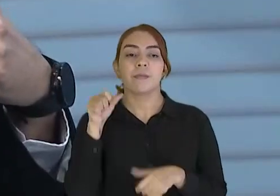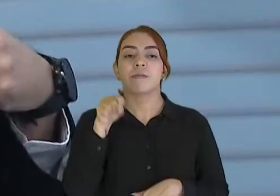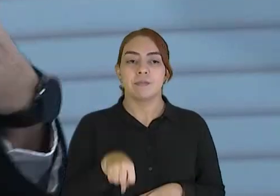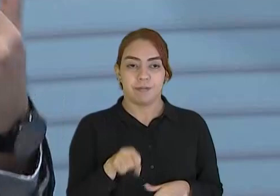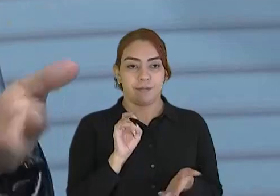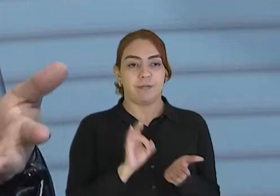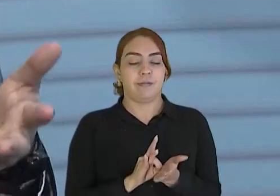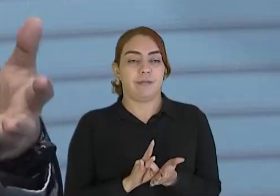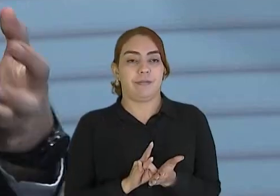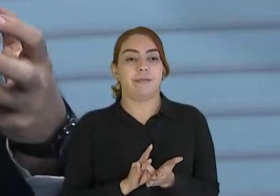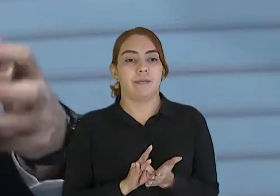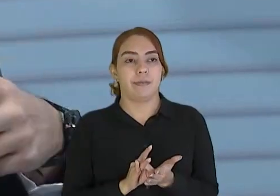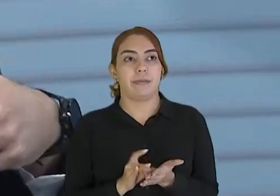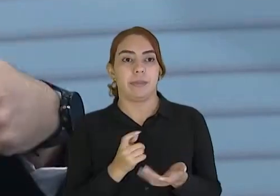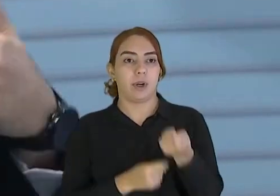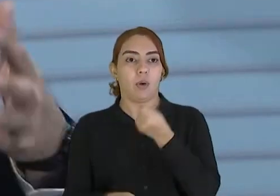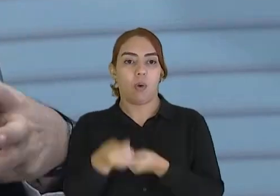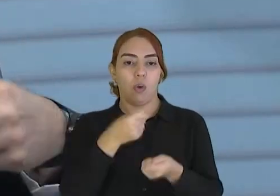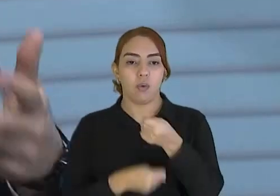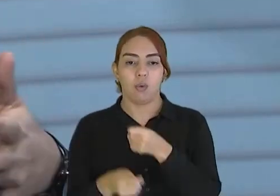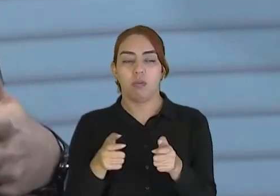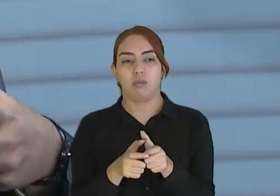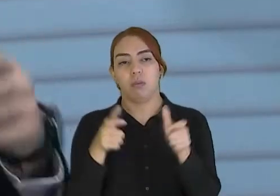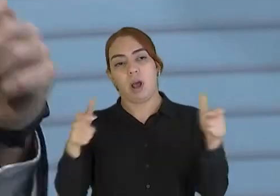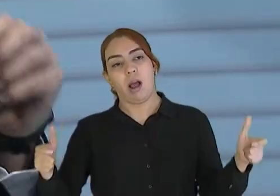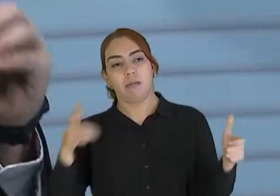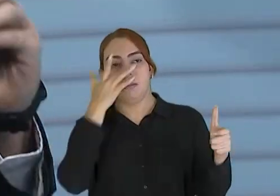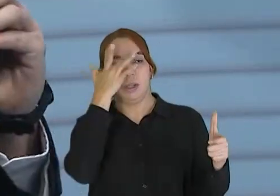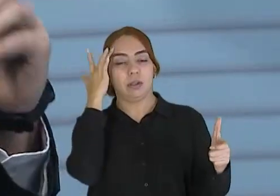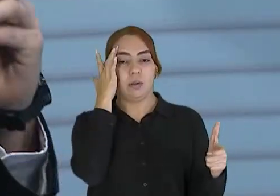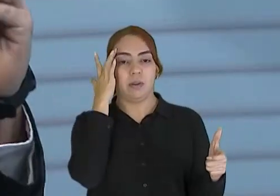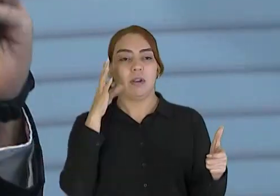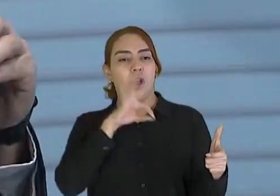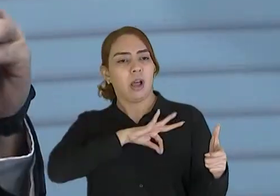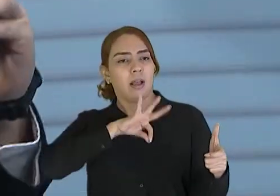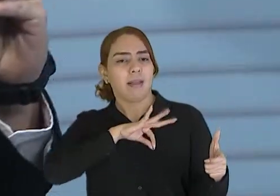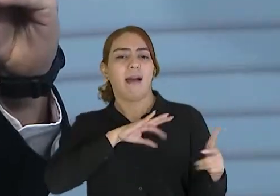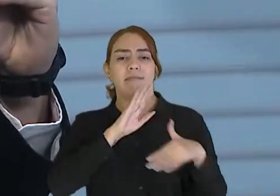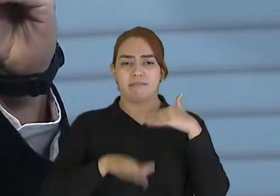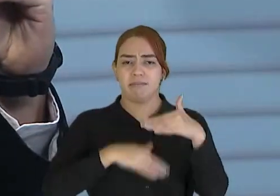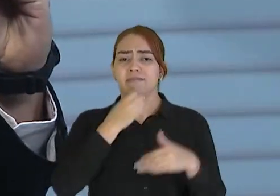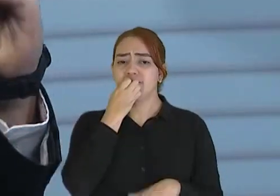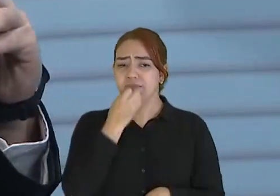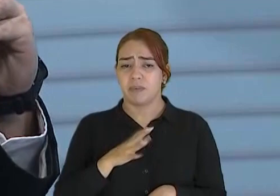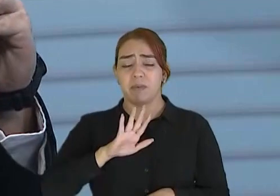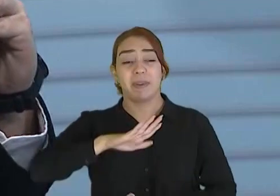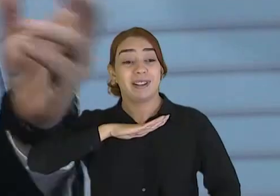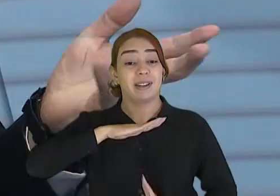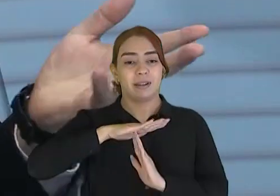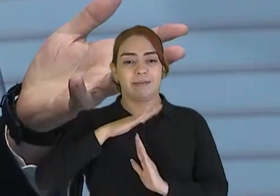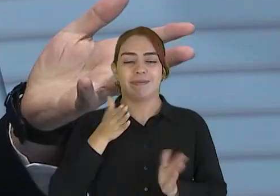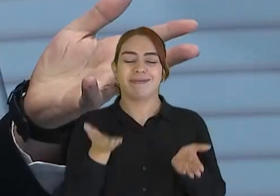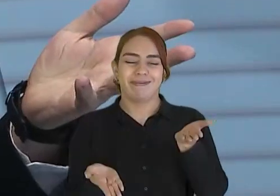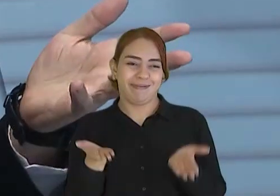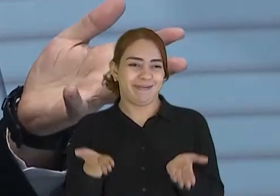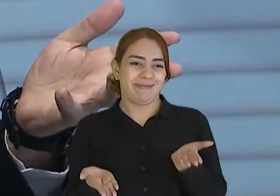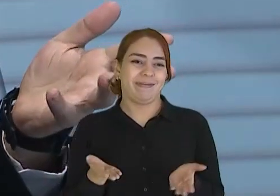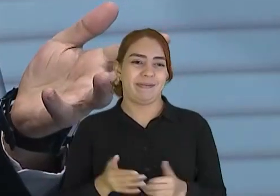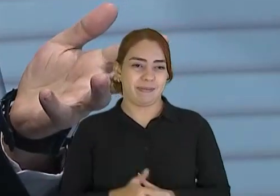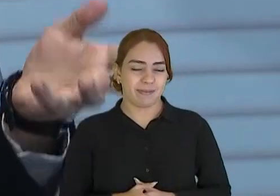da produção econômica, precisa haver trabalhos, sim, empregos, mas assim, tem que haver o limite, tem que haver o equilíbrio. Por exemplo,